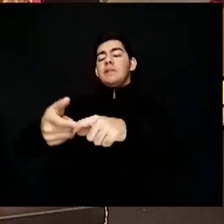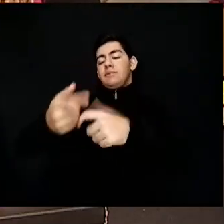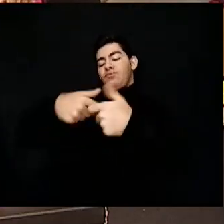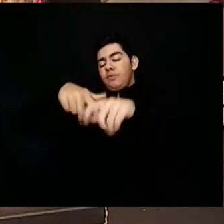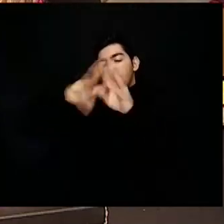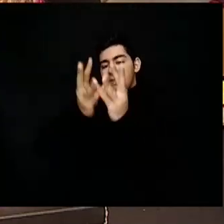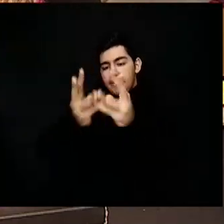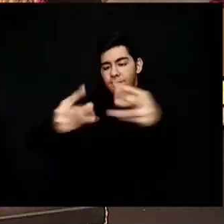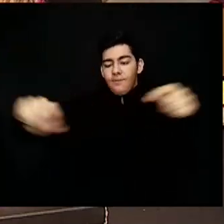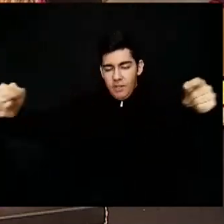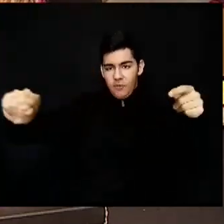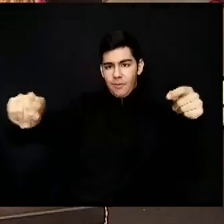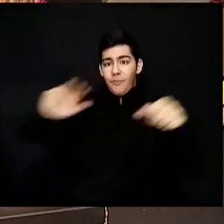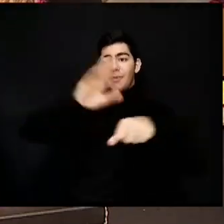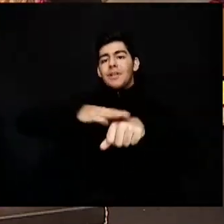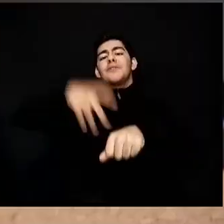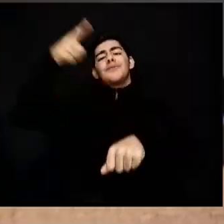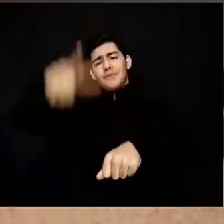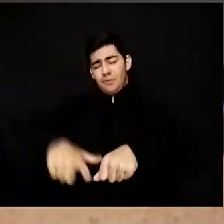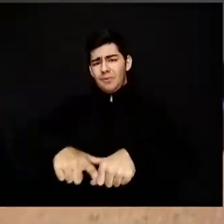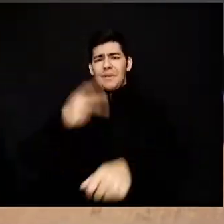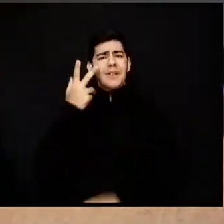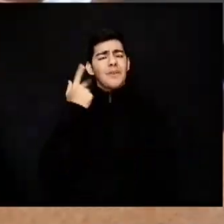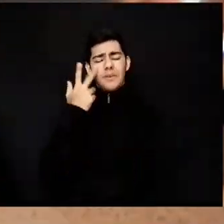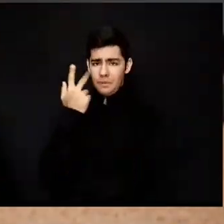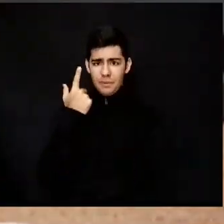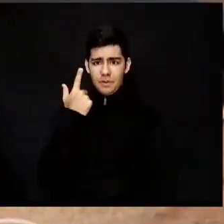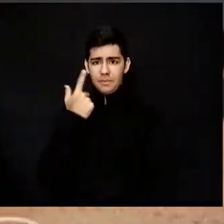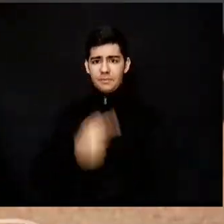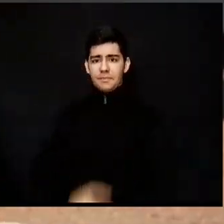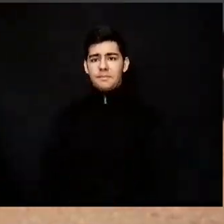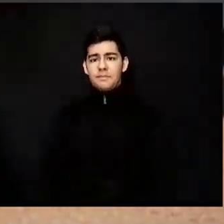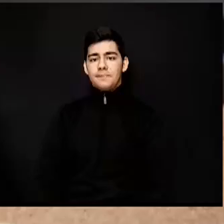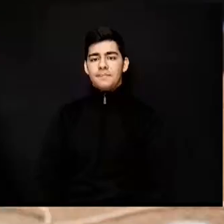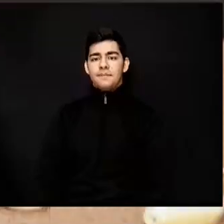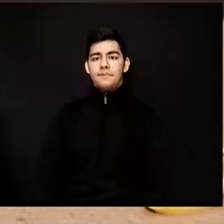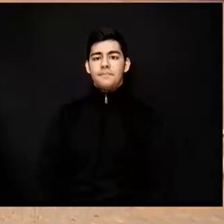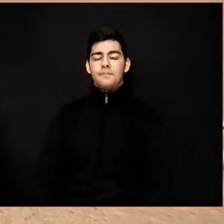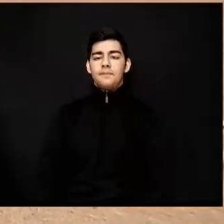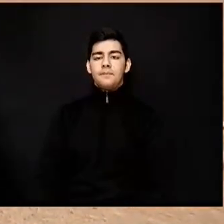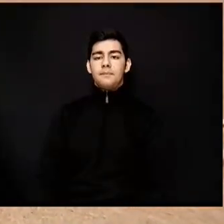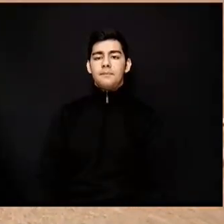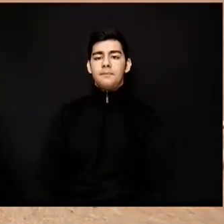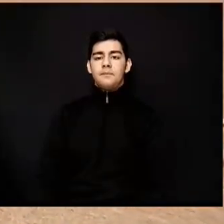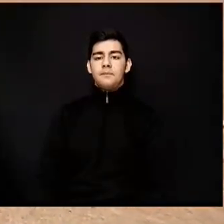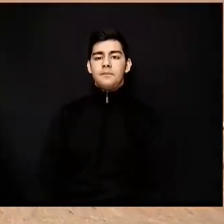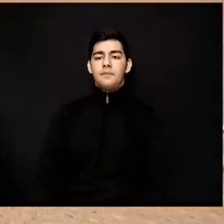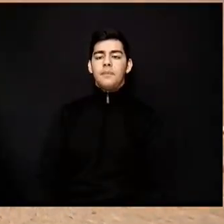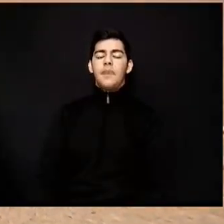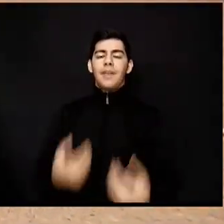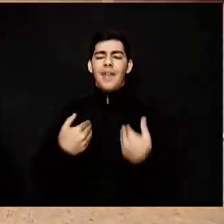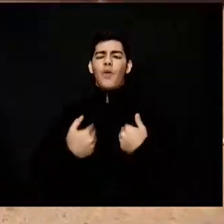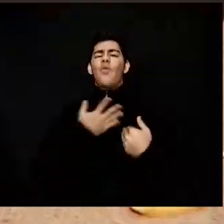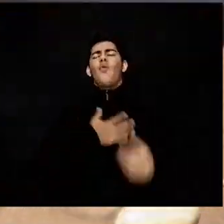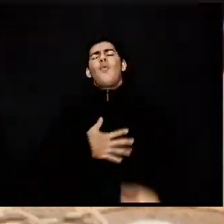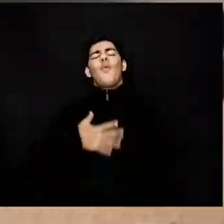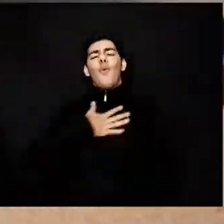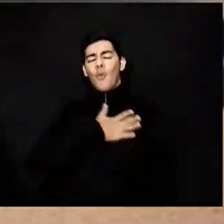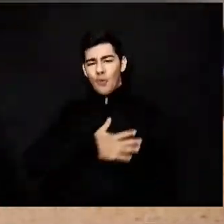Eu sou suspeita, né? Porque eu gosto da atividade manual, eu acredito que ela transmuta,